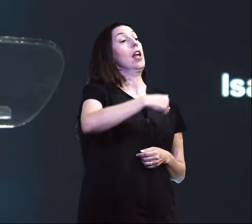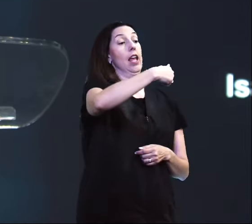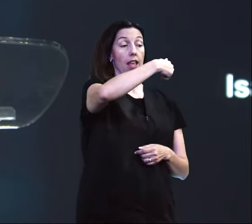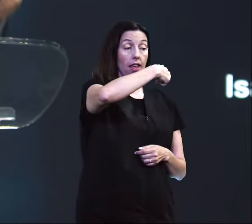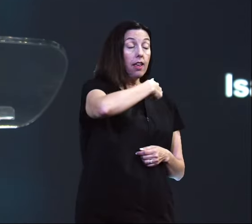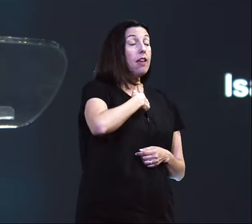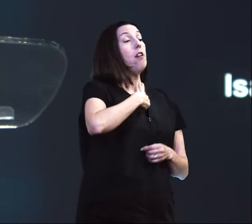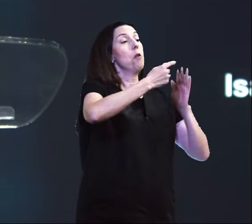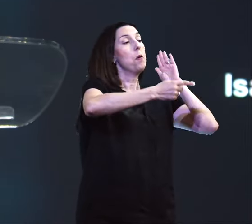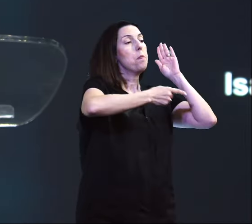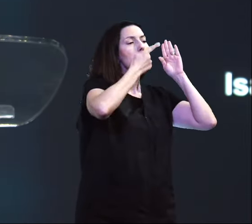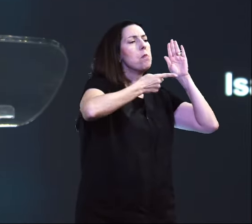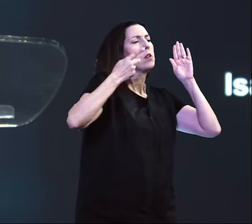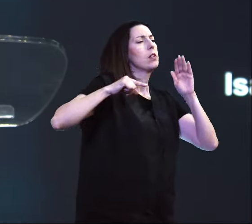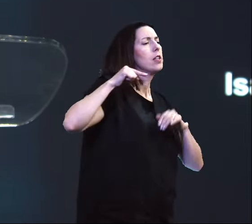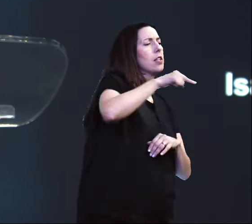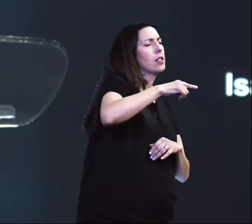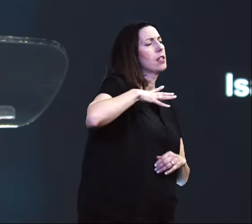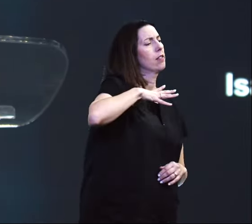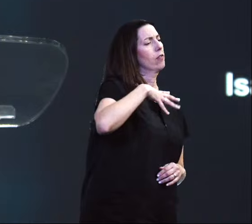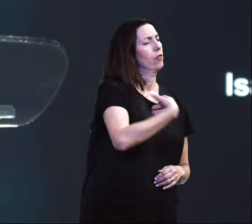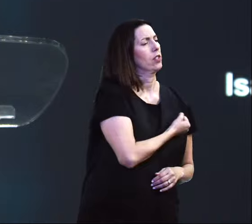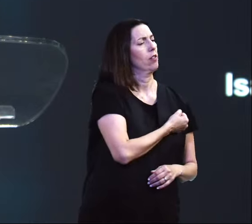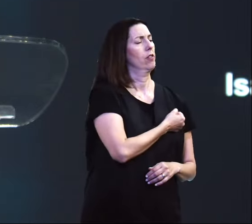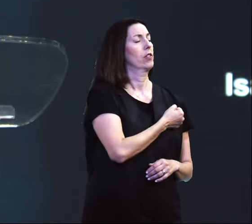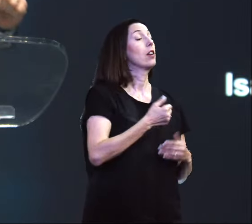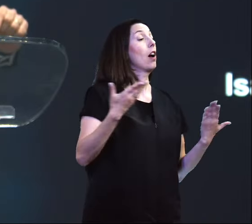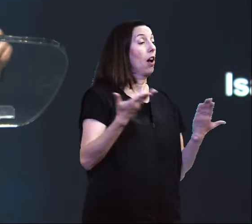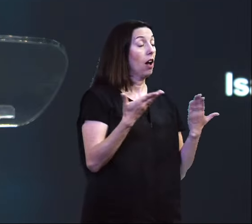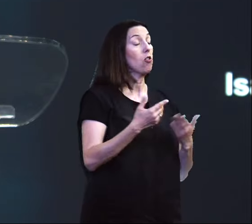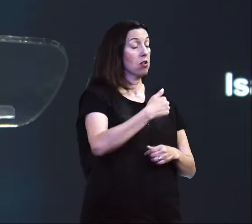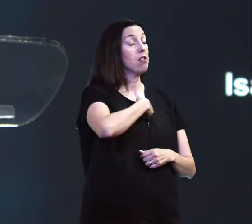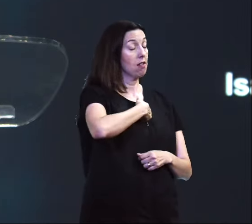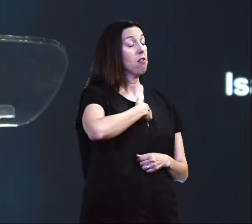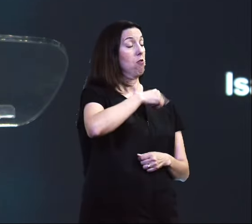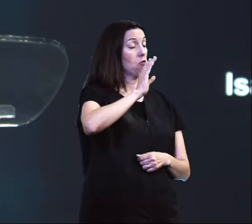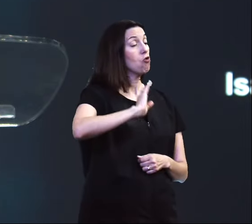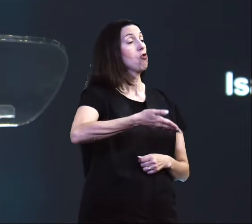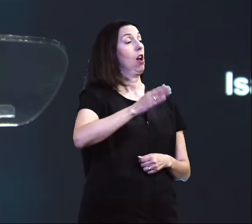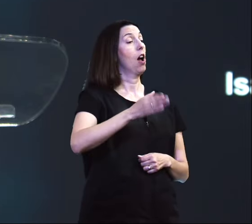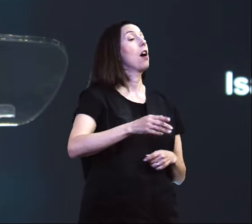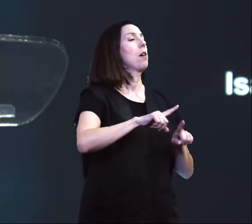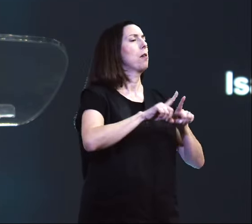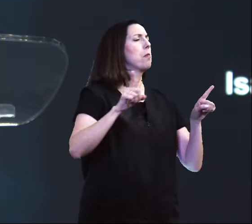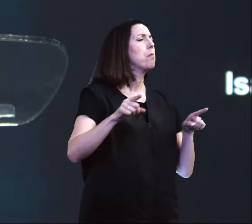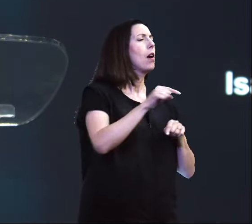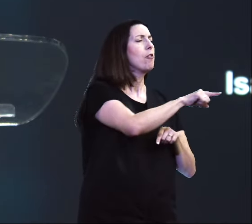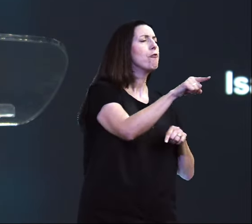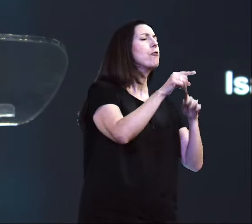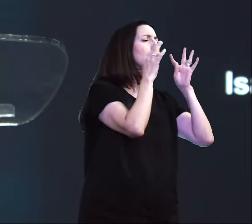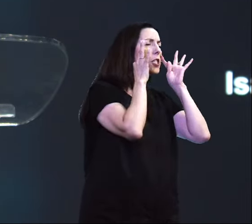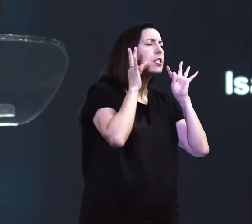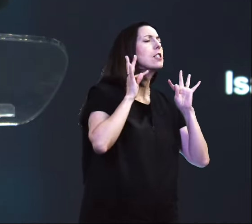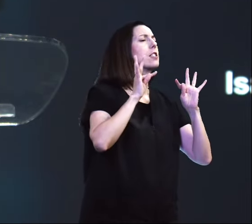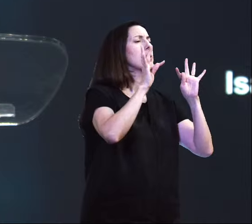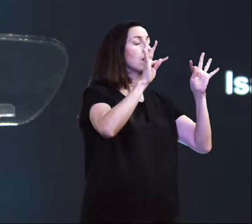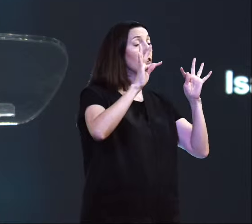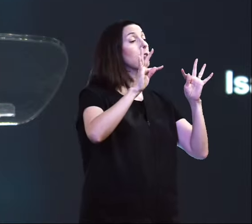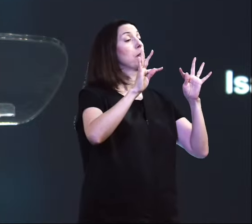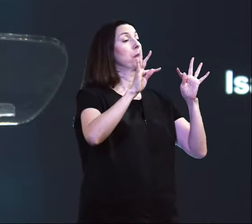quem prometeu salvá-los. E de fato foi isso que fiz. E vocês são testemunhas de